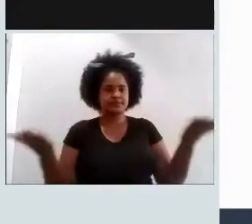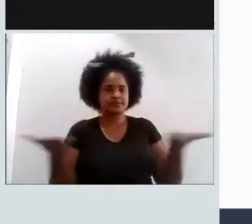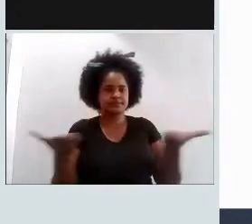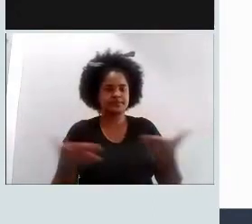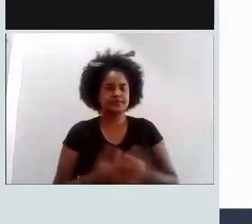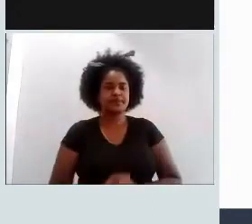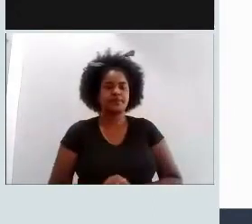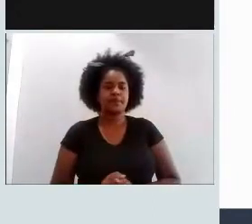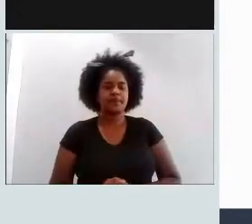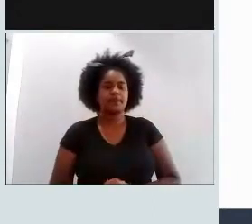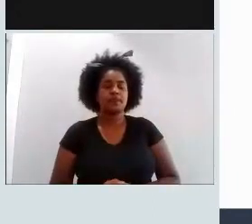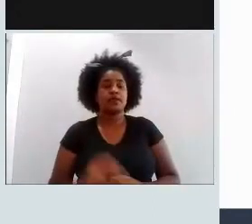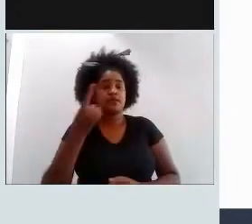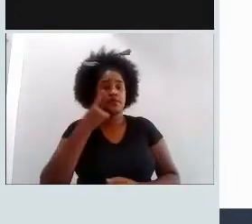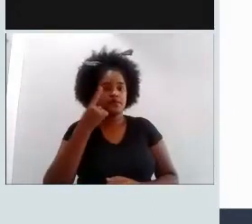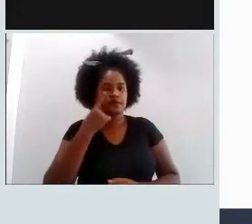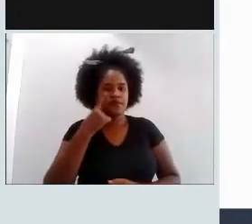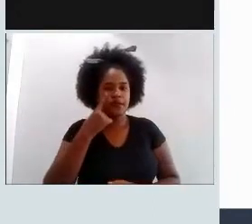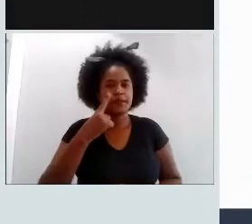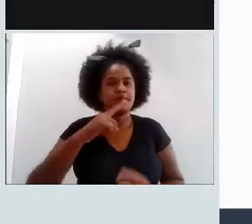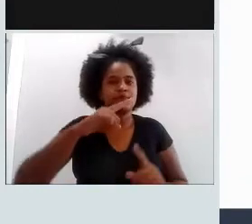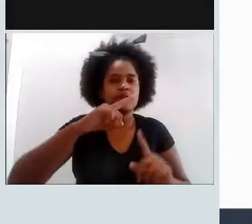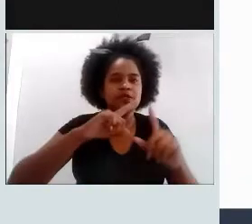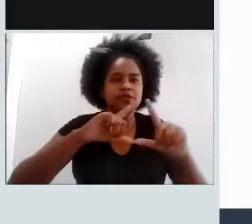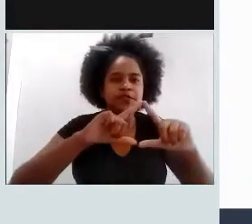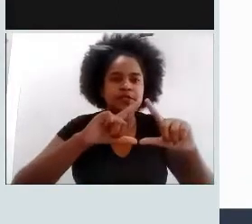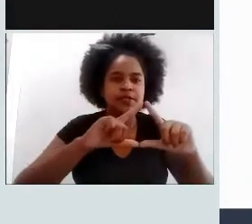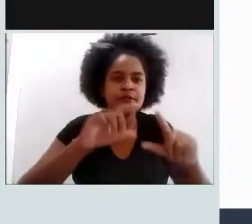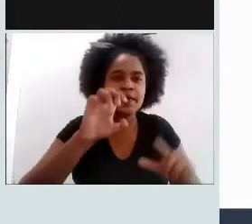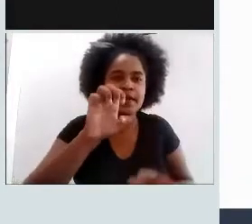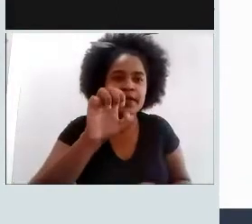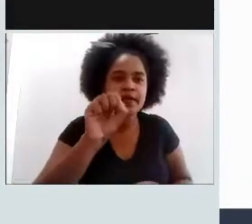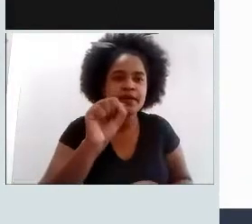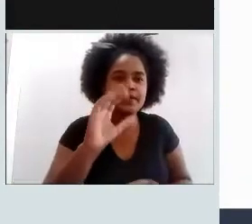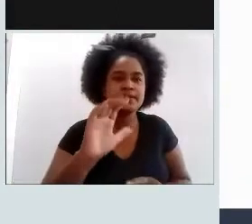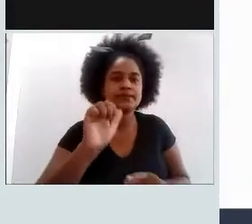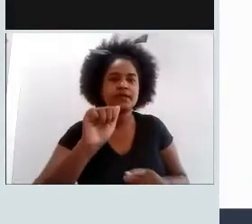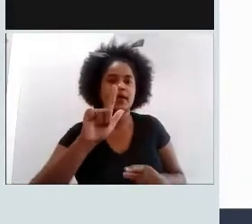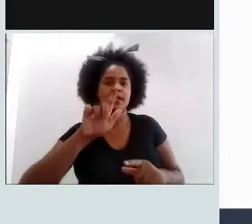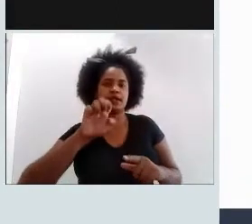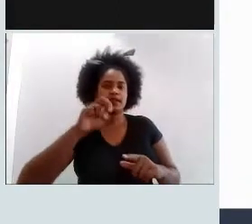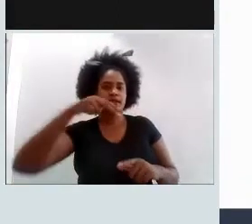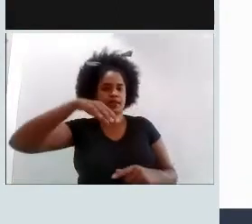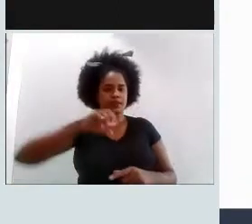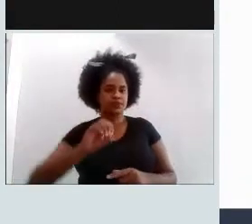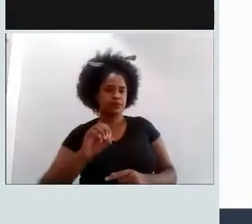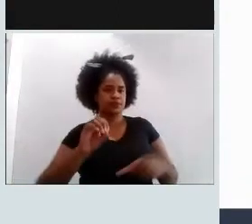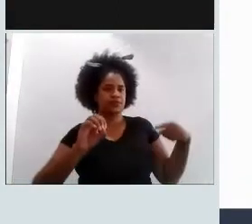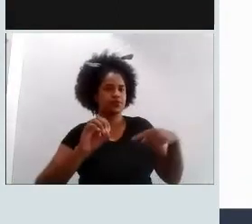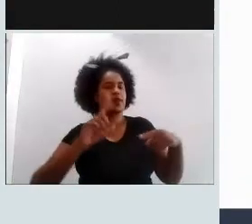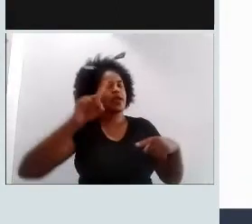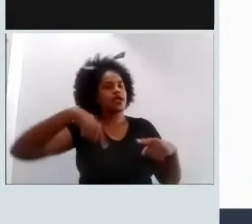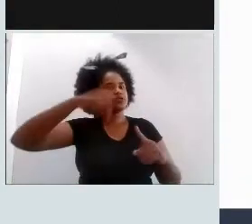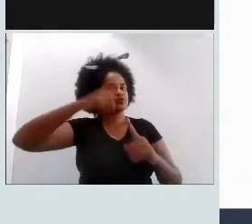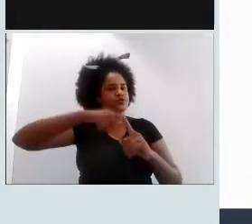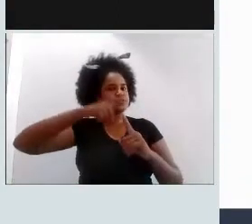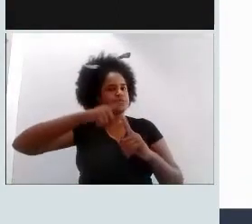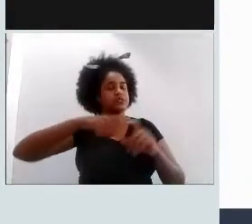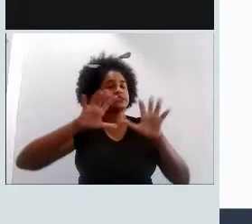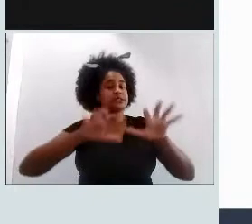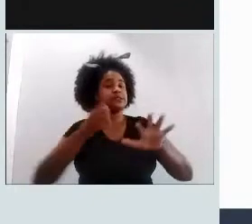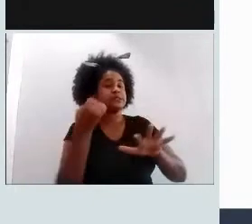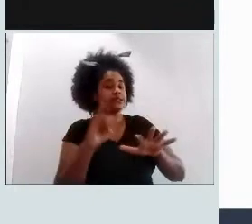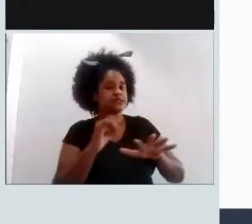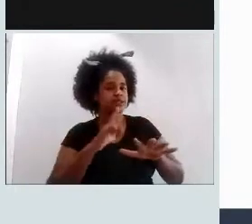E um triângulo escaleno? Um triângulo escaleno, ele só é escaleno se dois dos